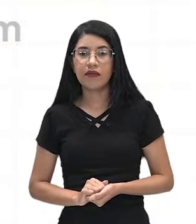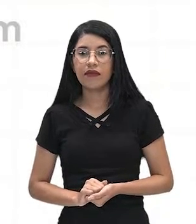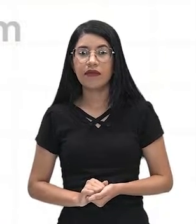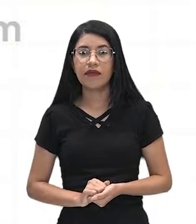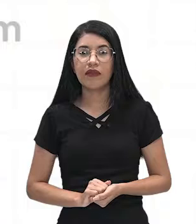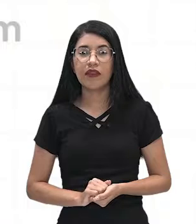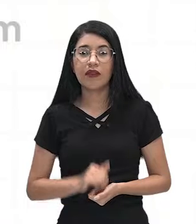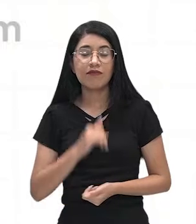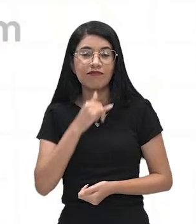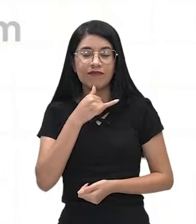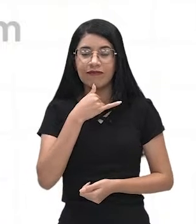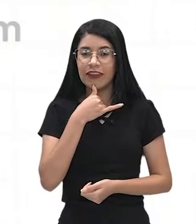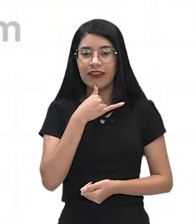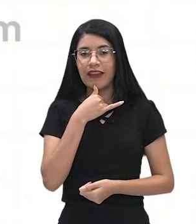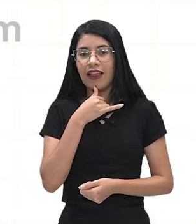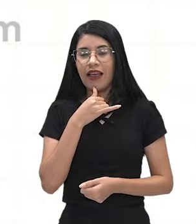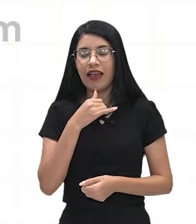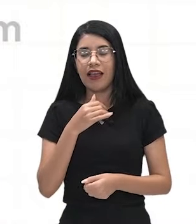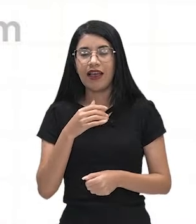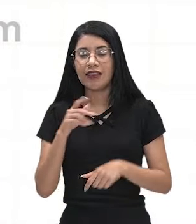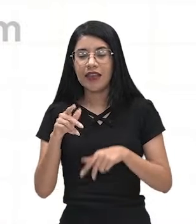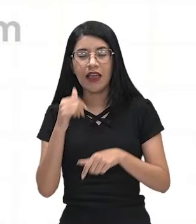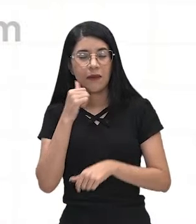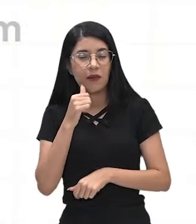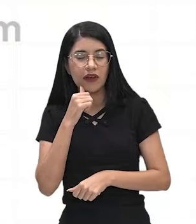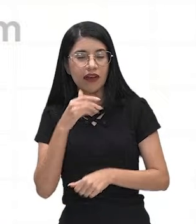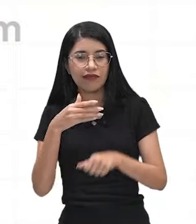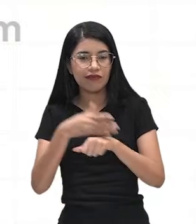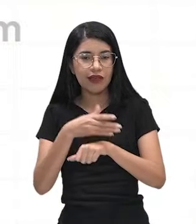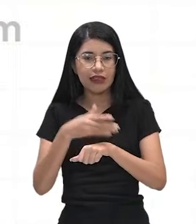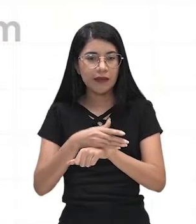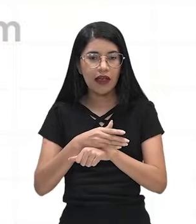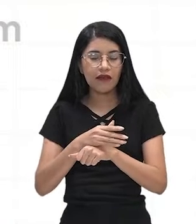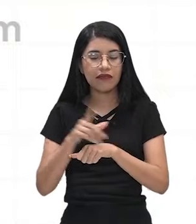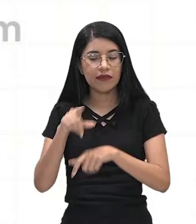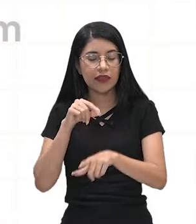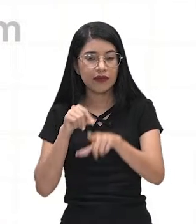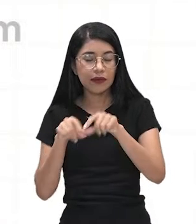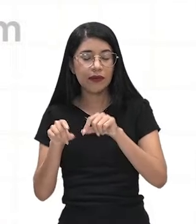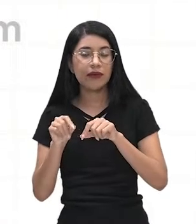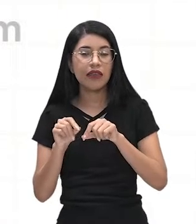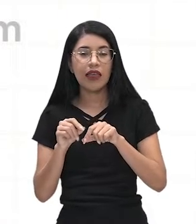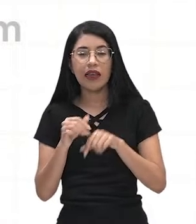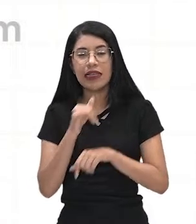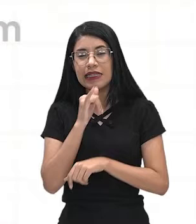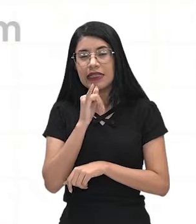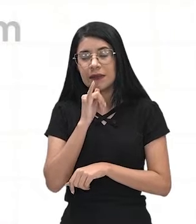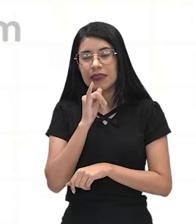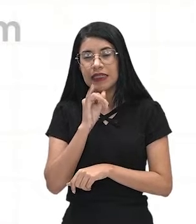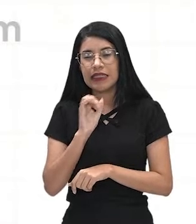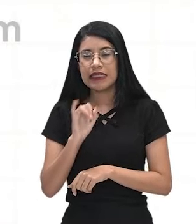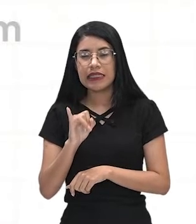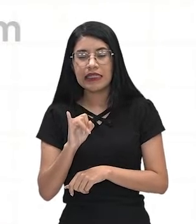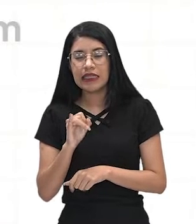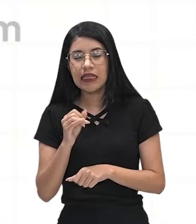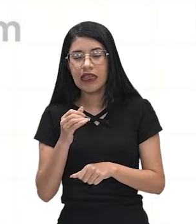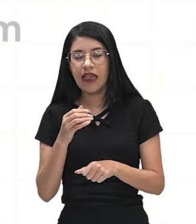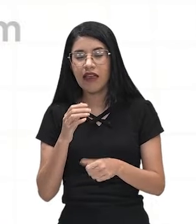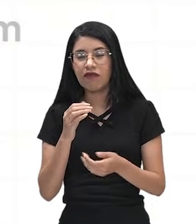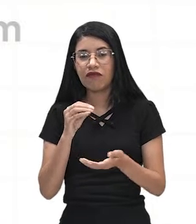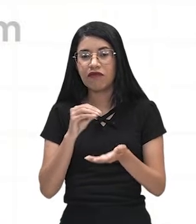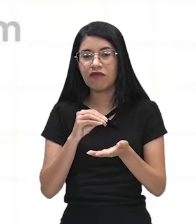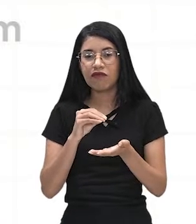podiam participar dessas decisões, tá? Então, era como se elas não estivessem presentes na